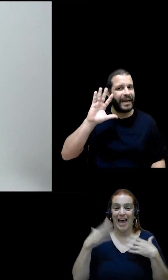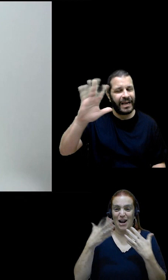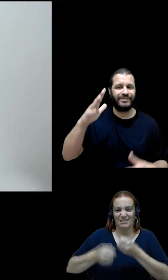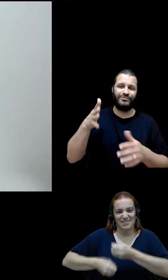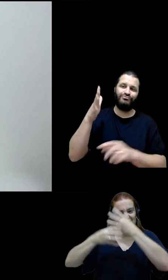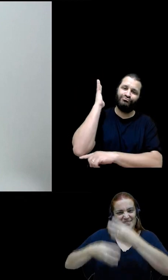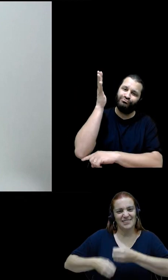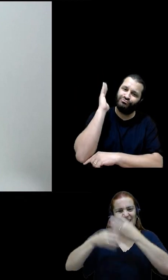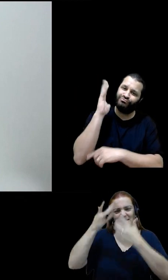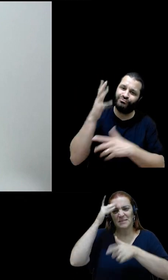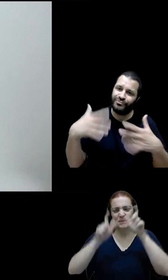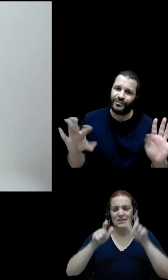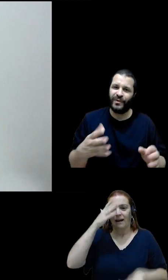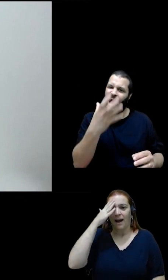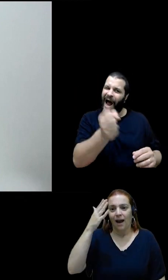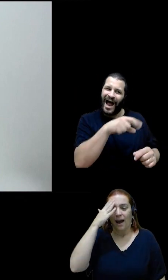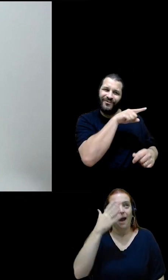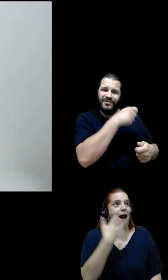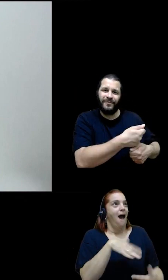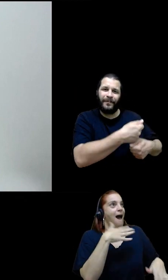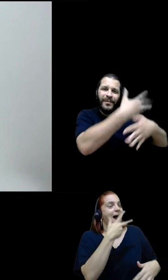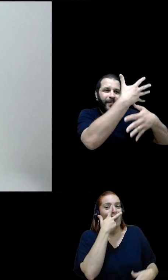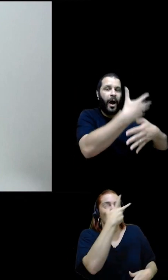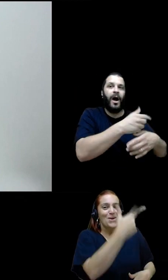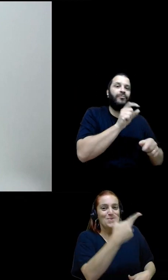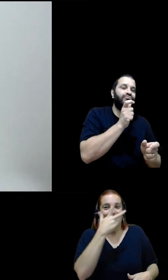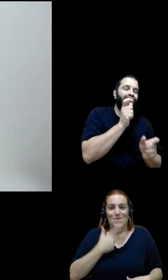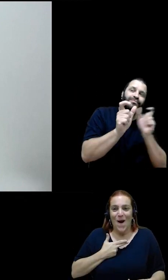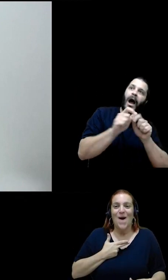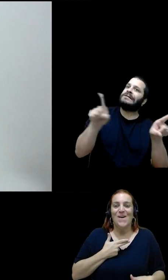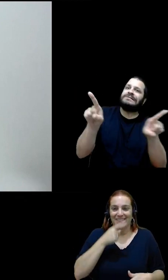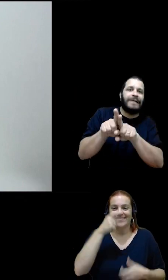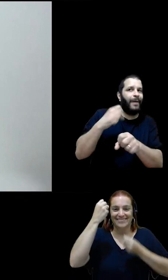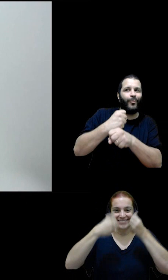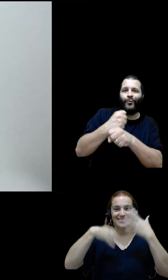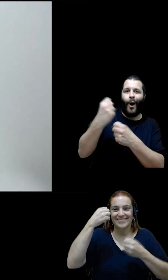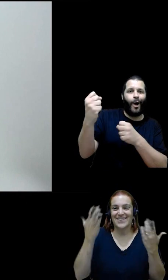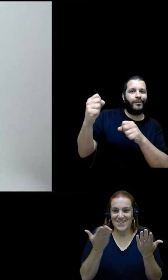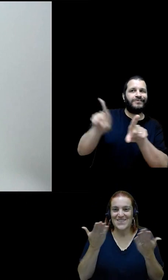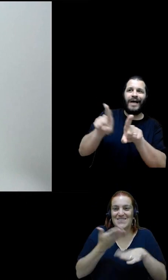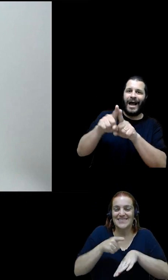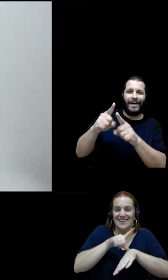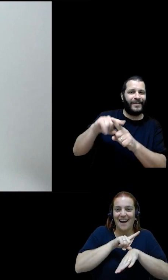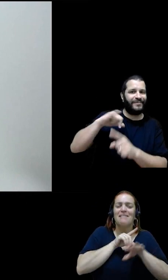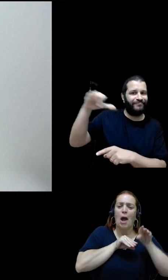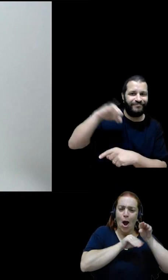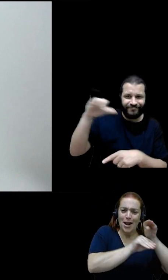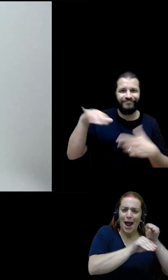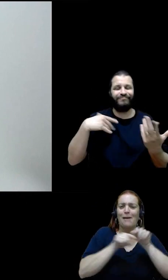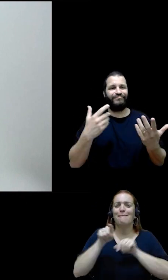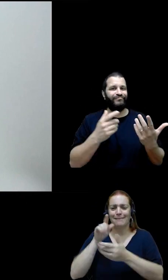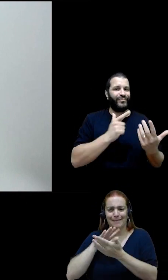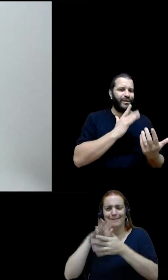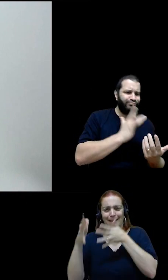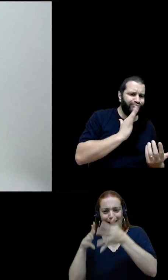no chat também, agradecendo. Como a gente se identifica demais com muito do que você falou, toda a parte